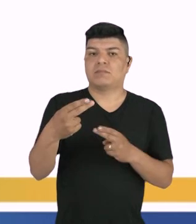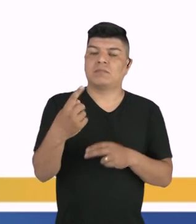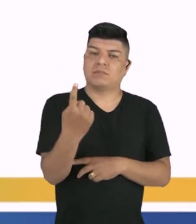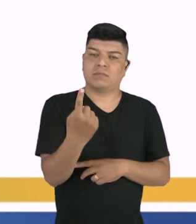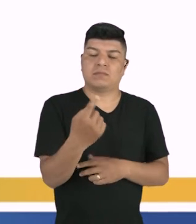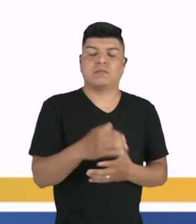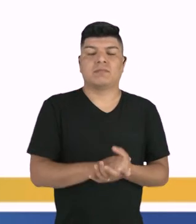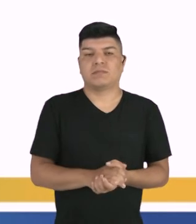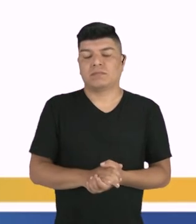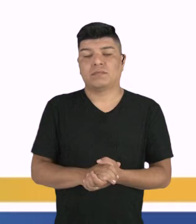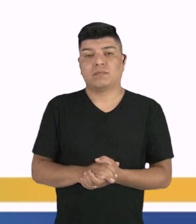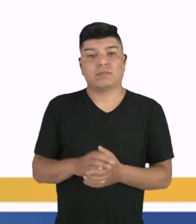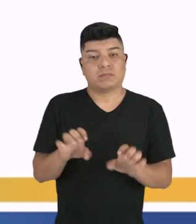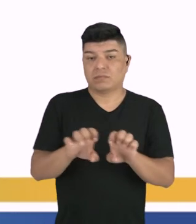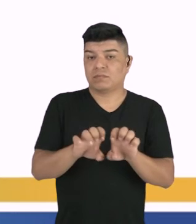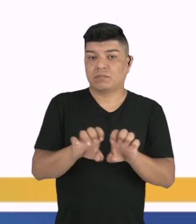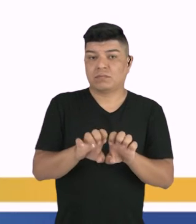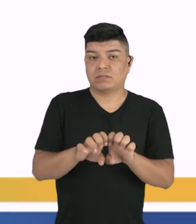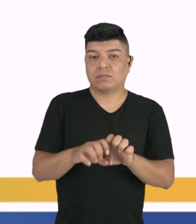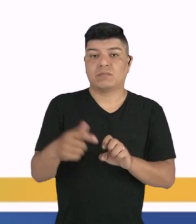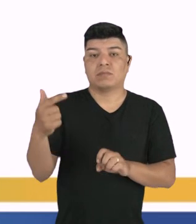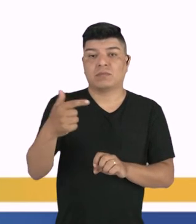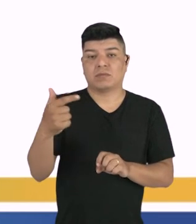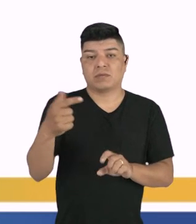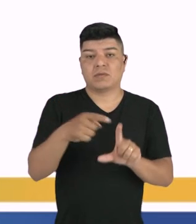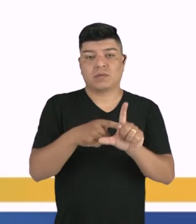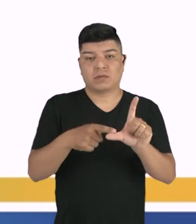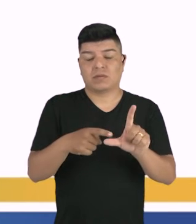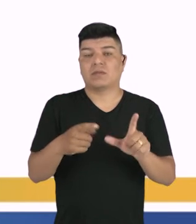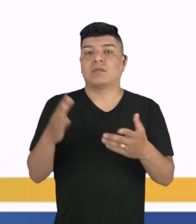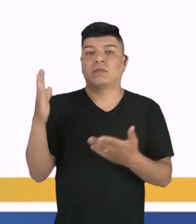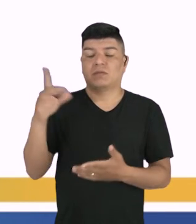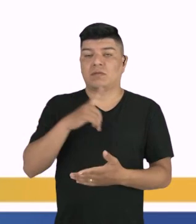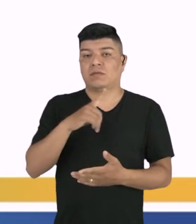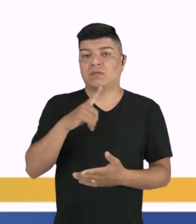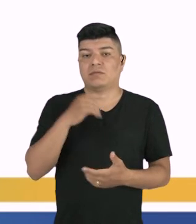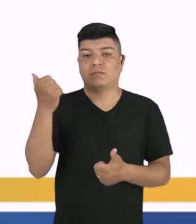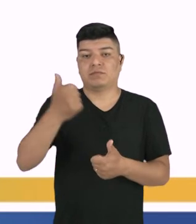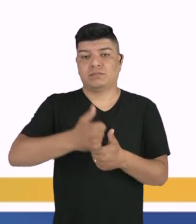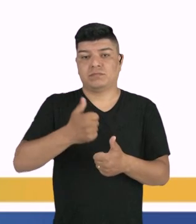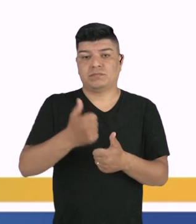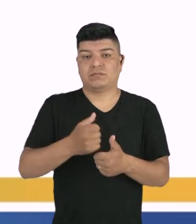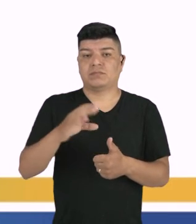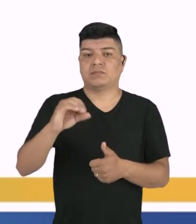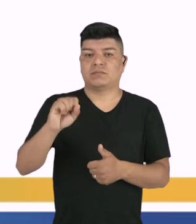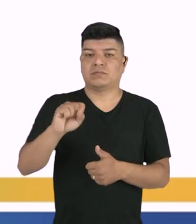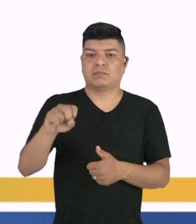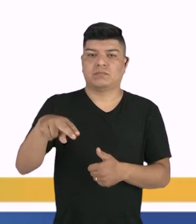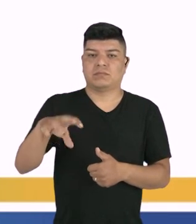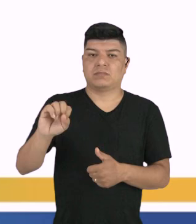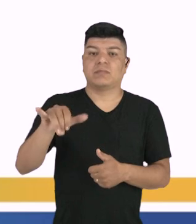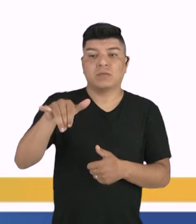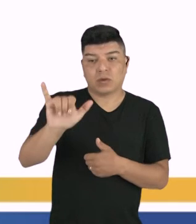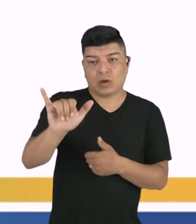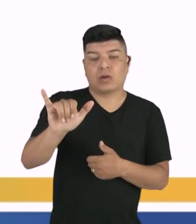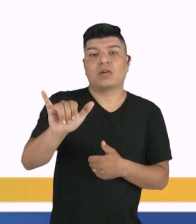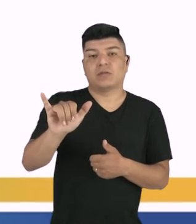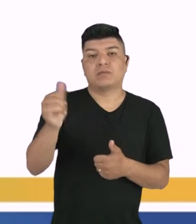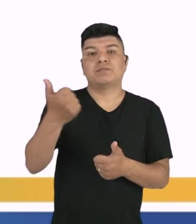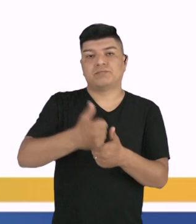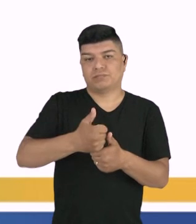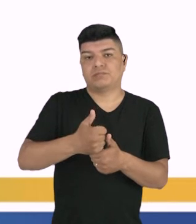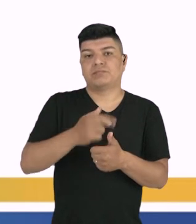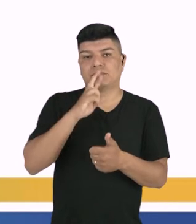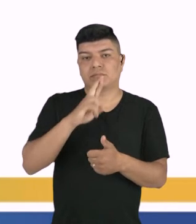a 1. Isso é uma equação do segundo grau. Ó. Aí nós temos que substituir cosseno por y, por exemplo, né, e